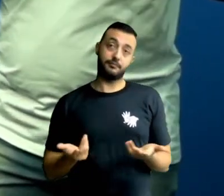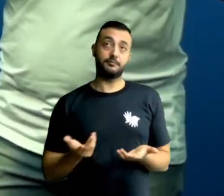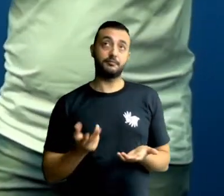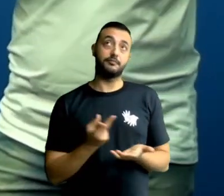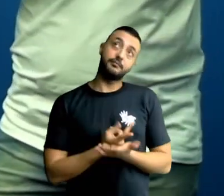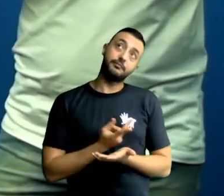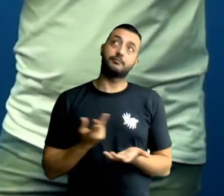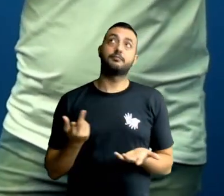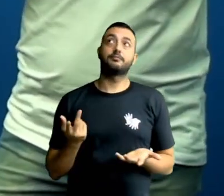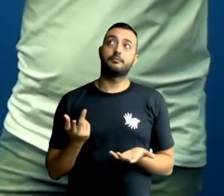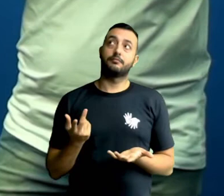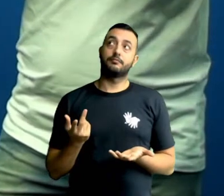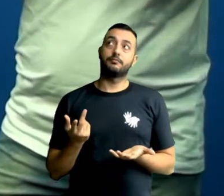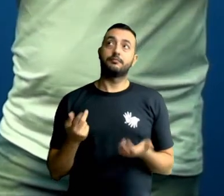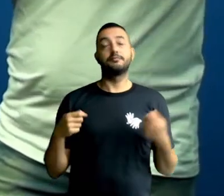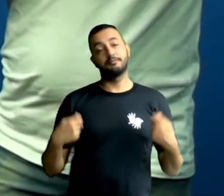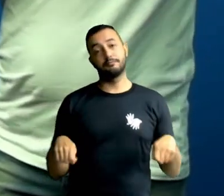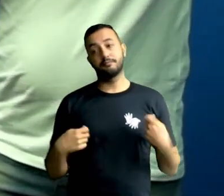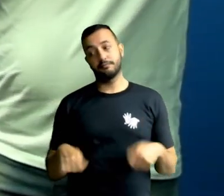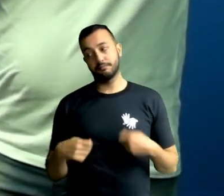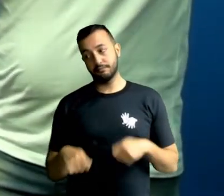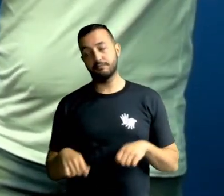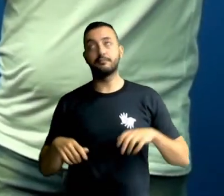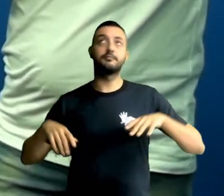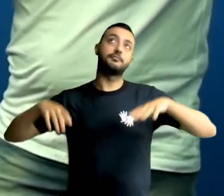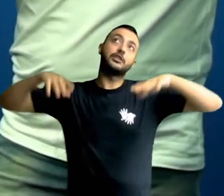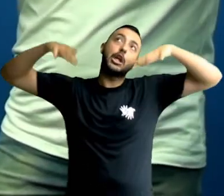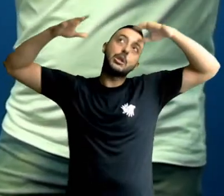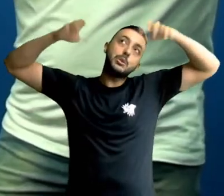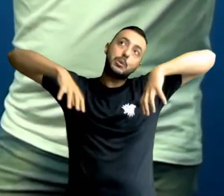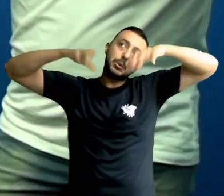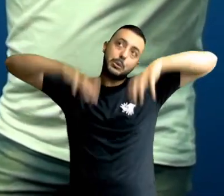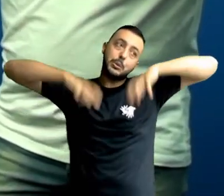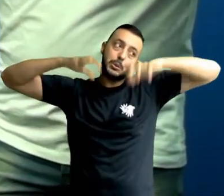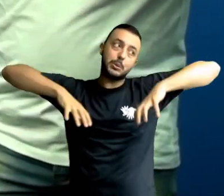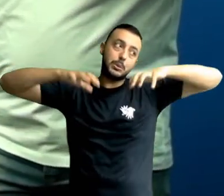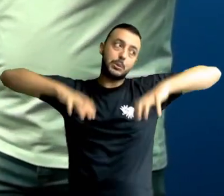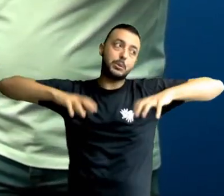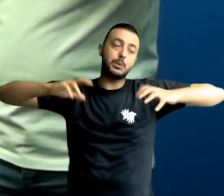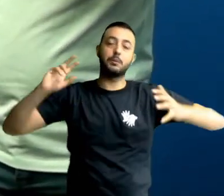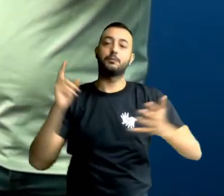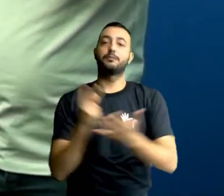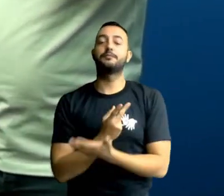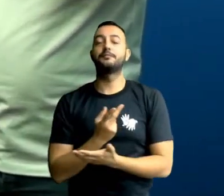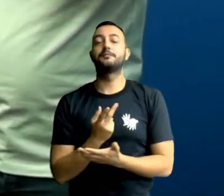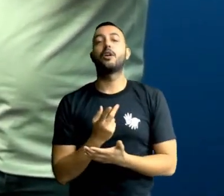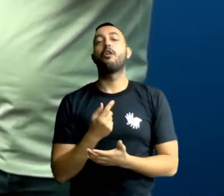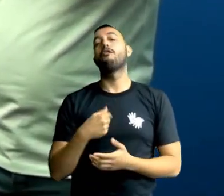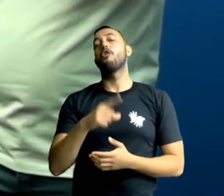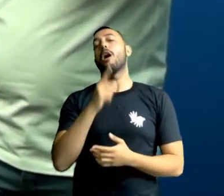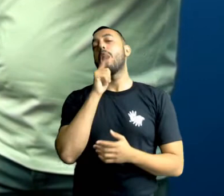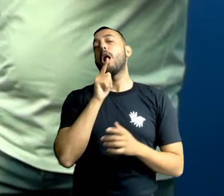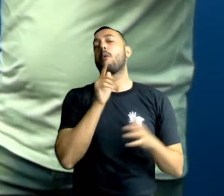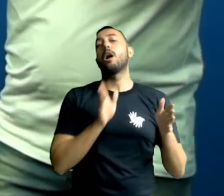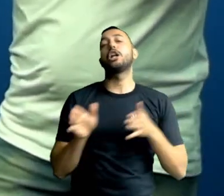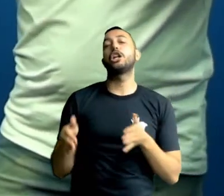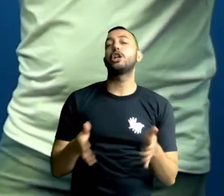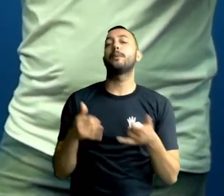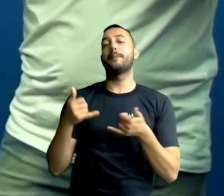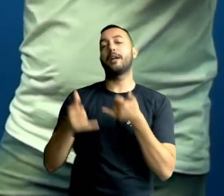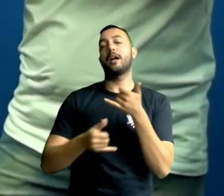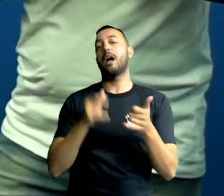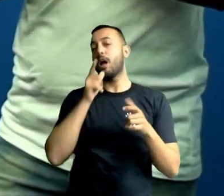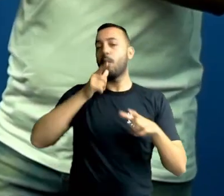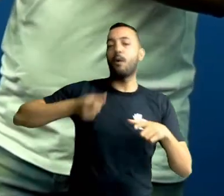involuntariamente ou por acaso que houve uma chuva, né? Então você foi brincar em um rio, em